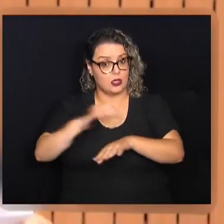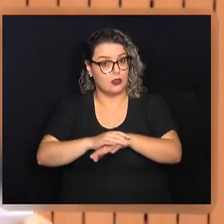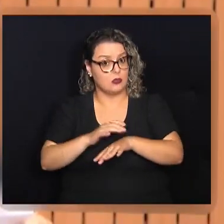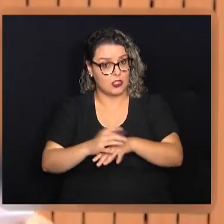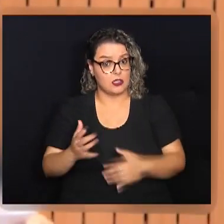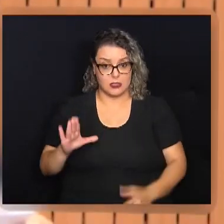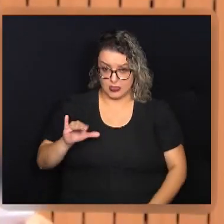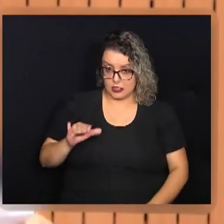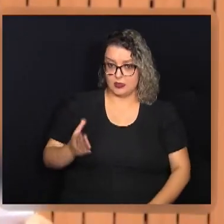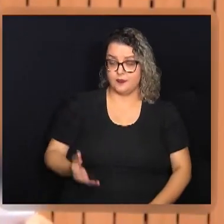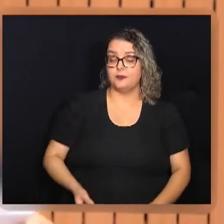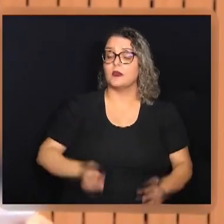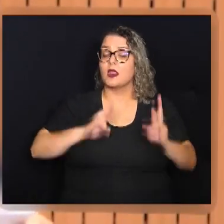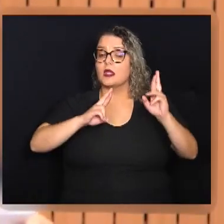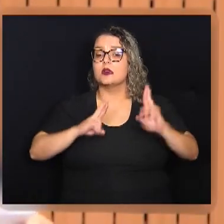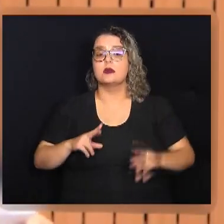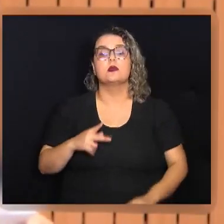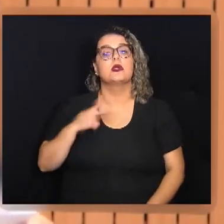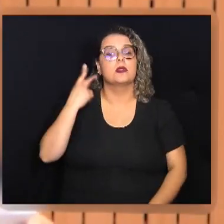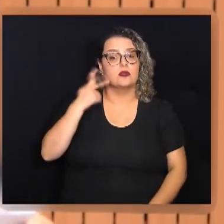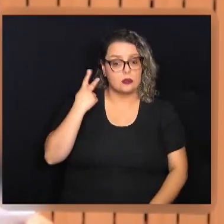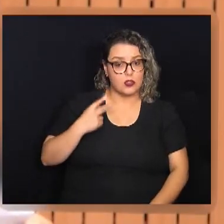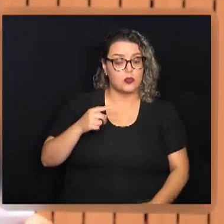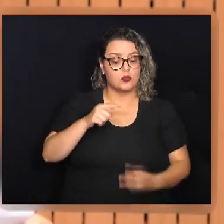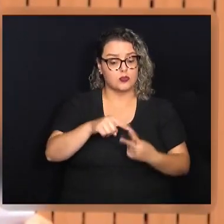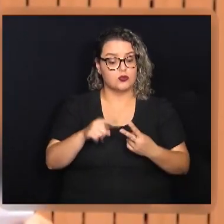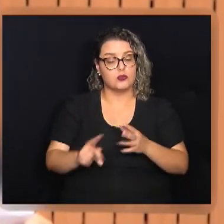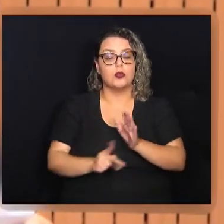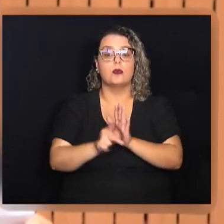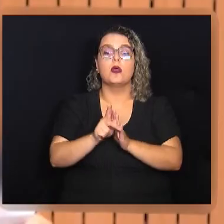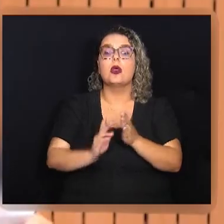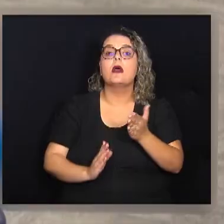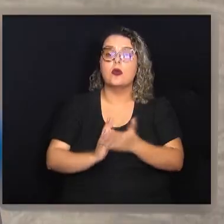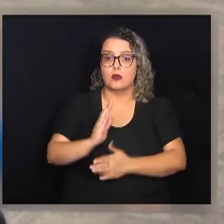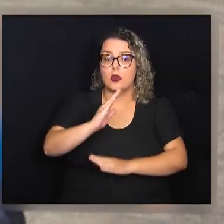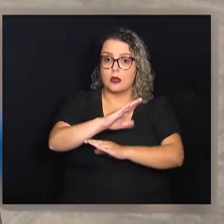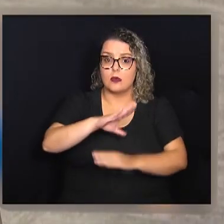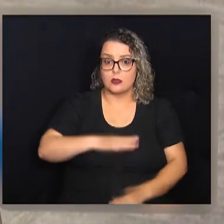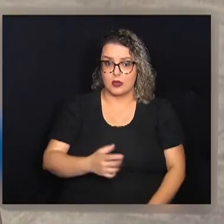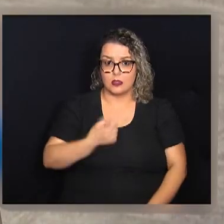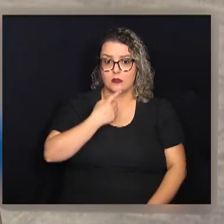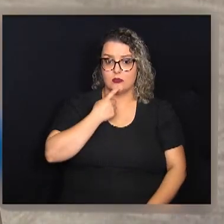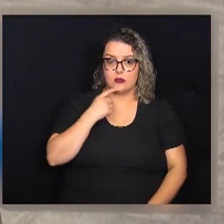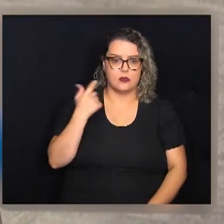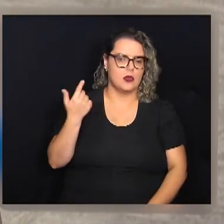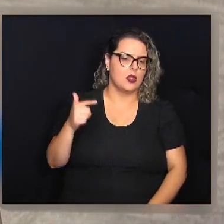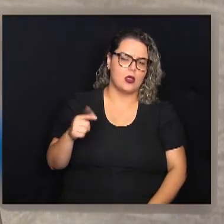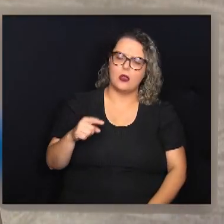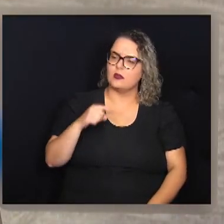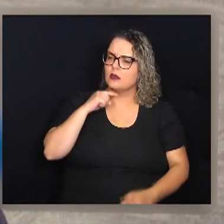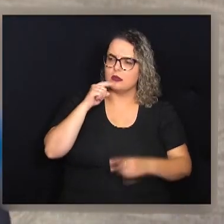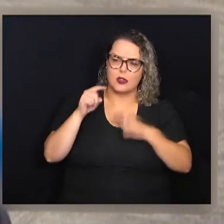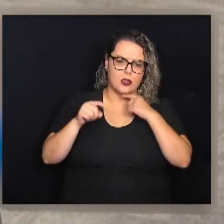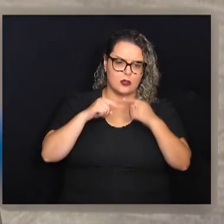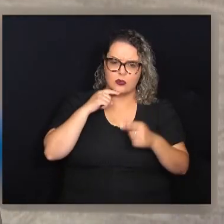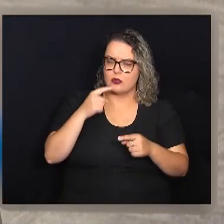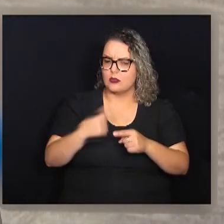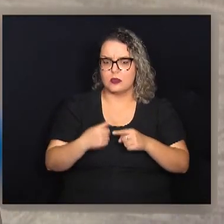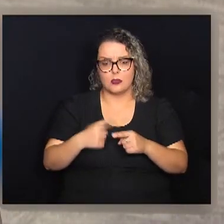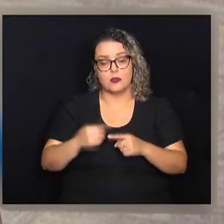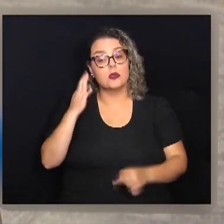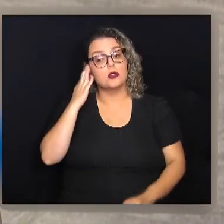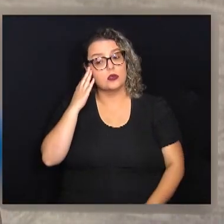sobre segurança, boas utilizações, para que os jovens de hoje cresçam e já tenham não só um primeiro